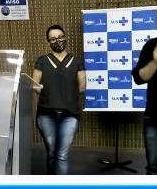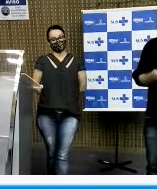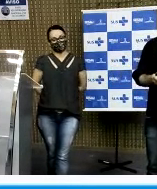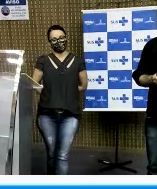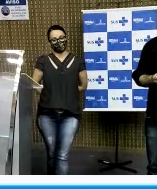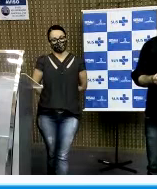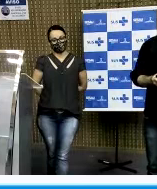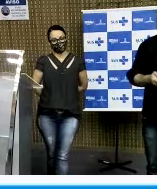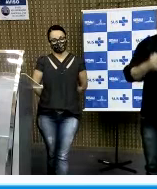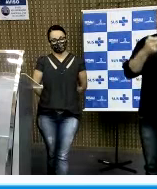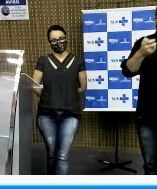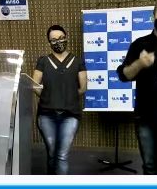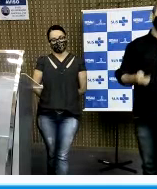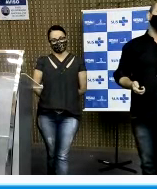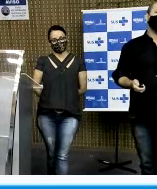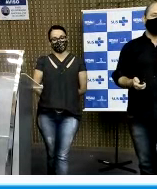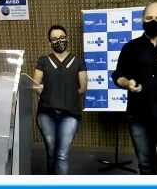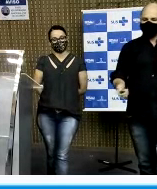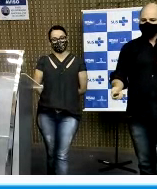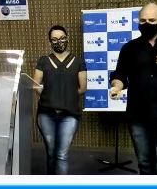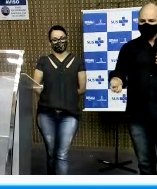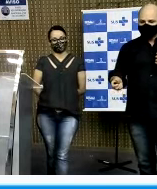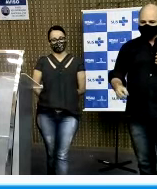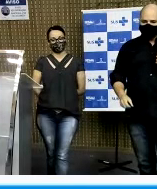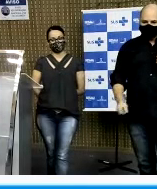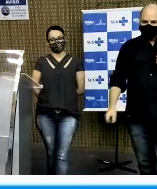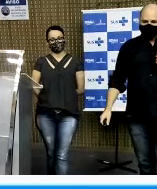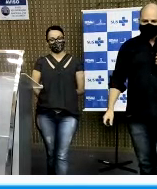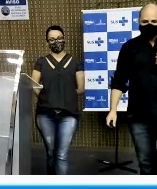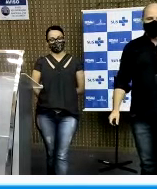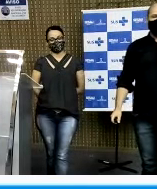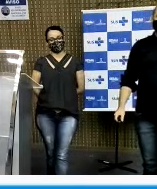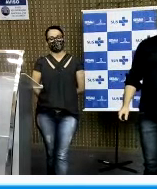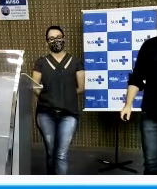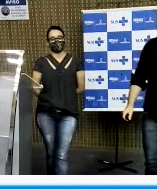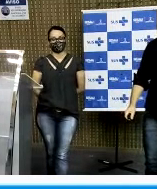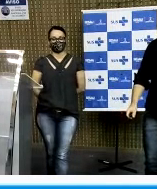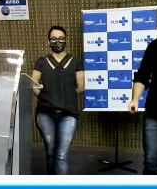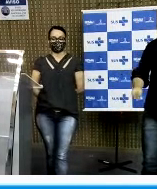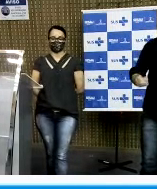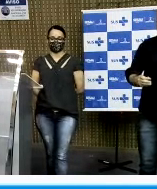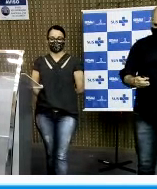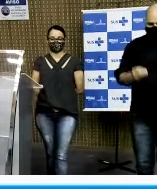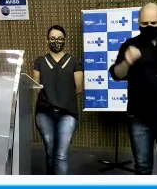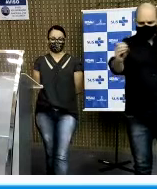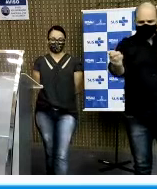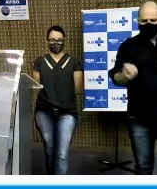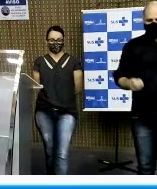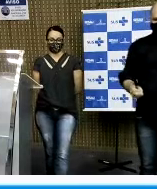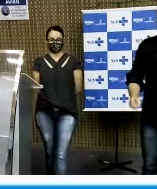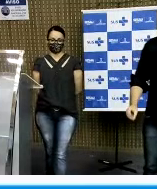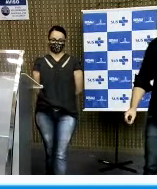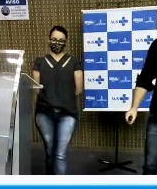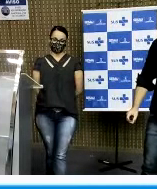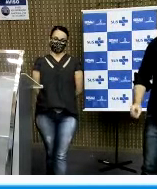para alinhar esse processo de trabalho e garantir o acesso. O atendimento em domicílio. O